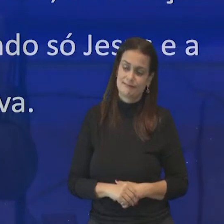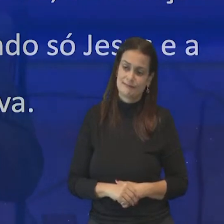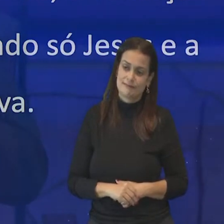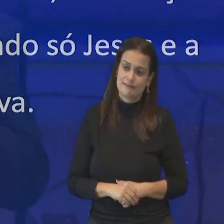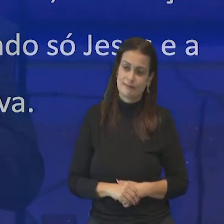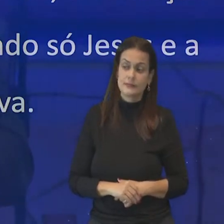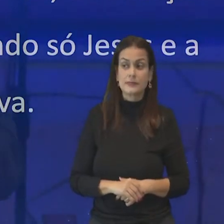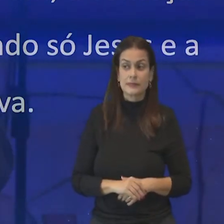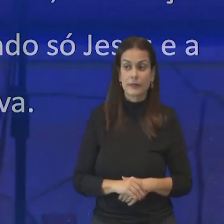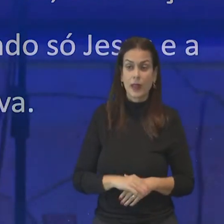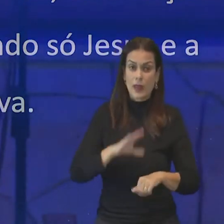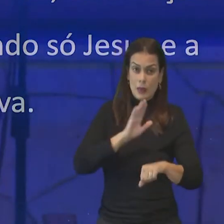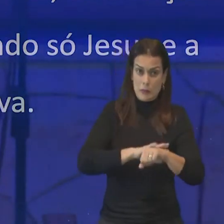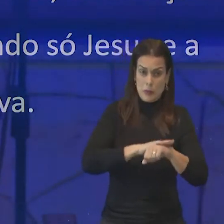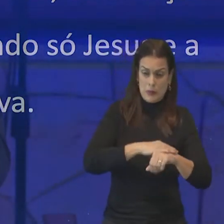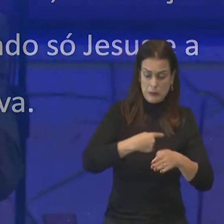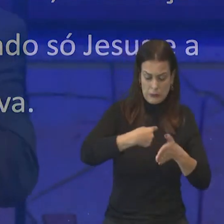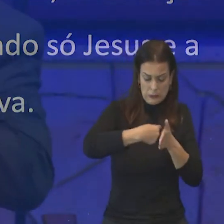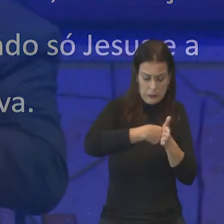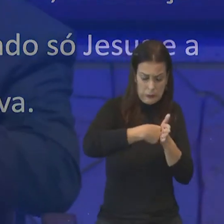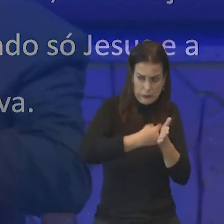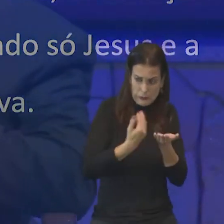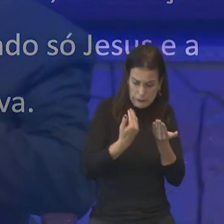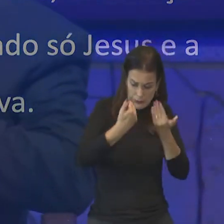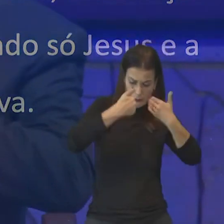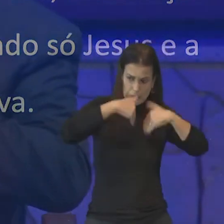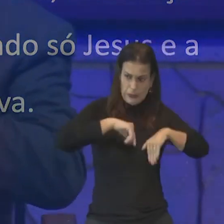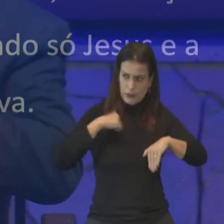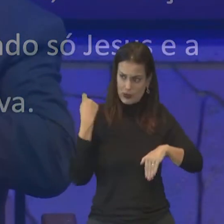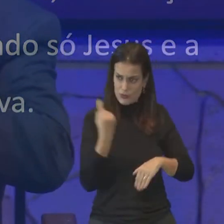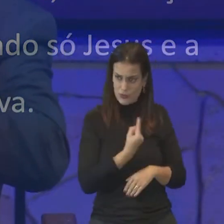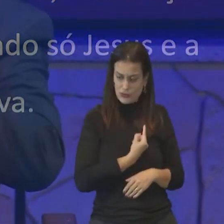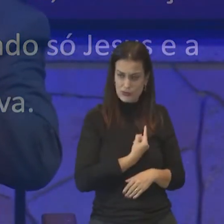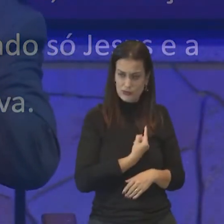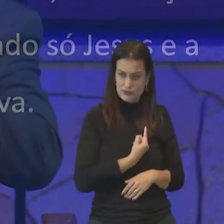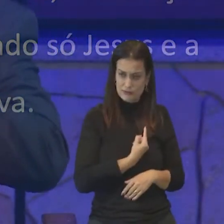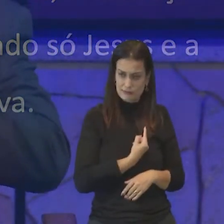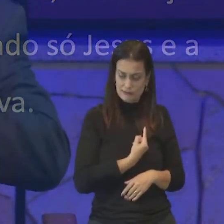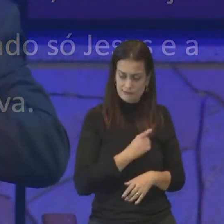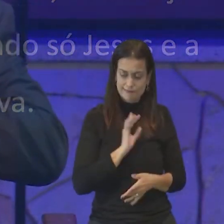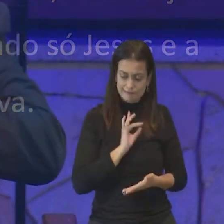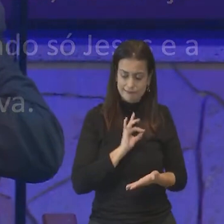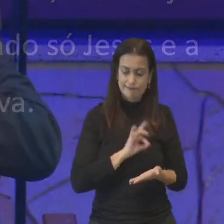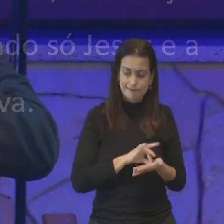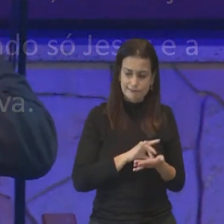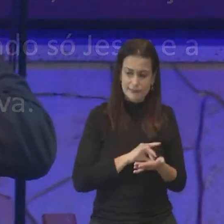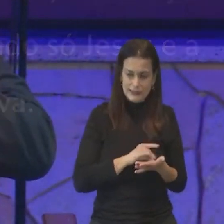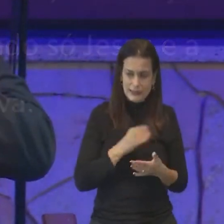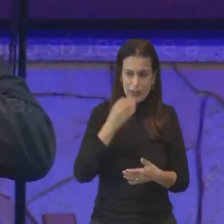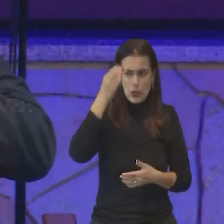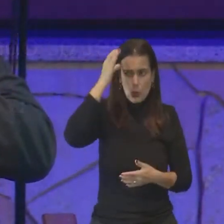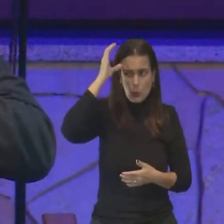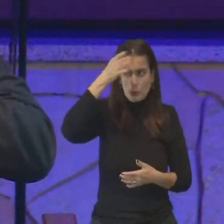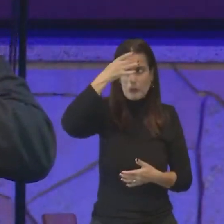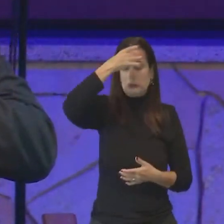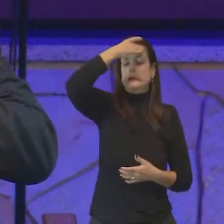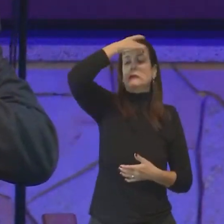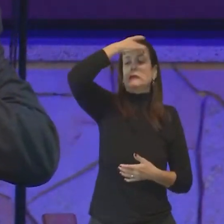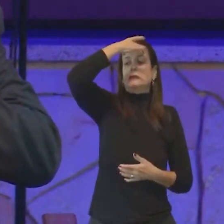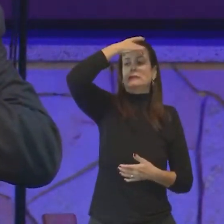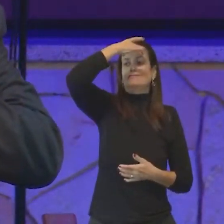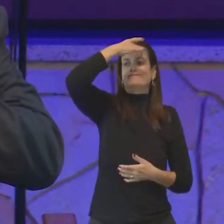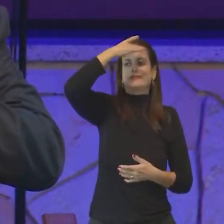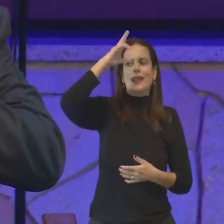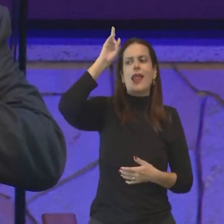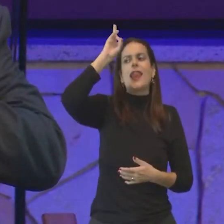Quando nós olhamos para dentro de nós, meus irmãos, certamente a nossa consciência nos